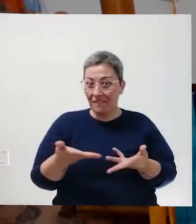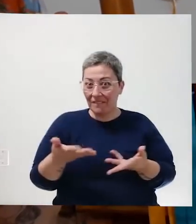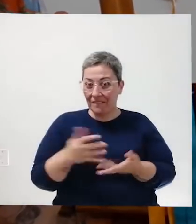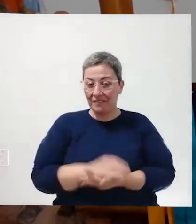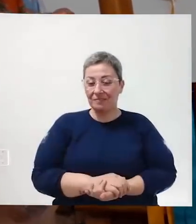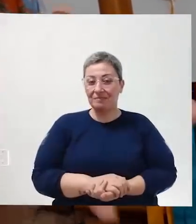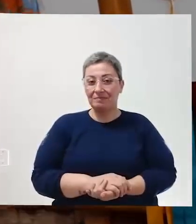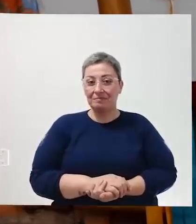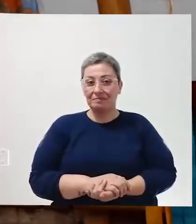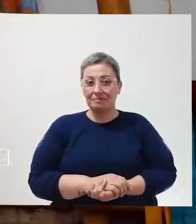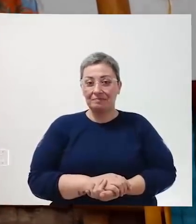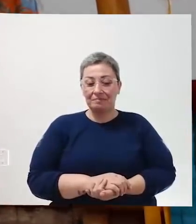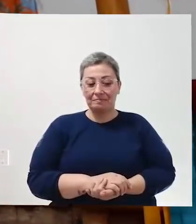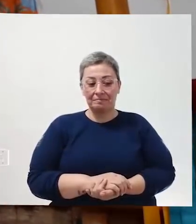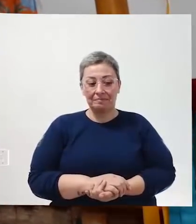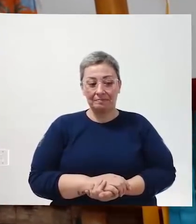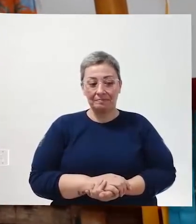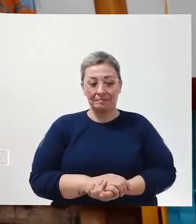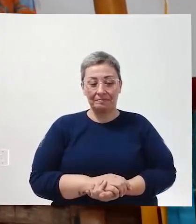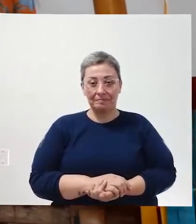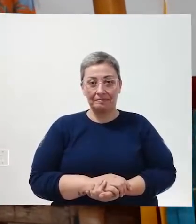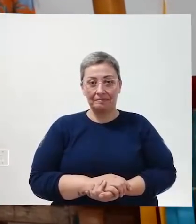de hoje.